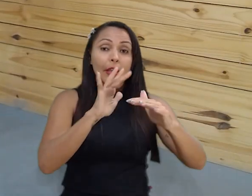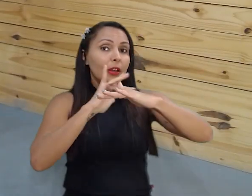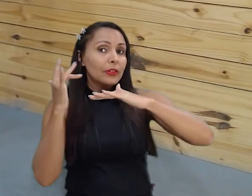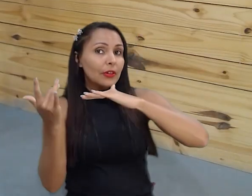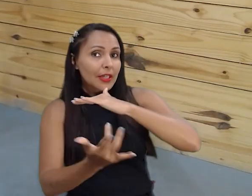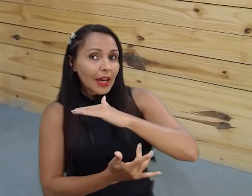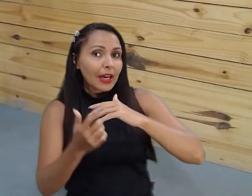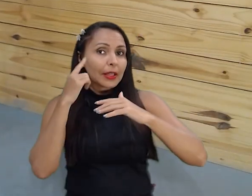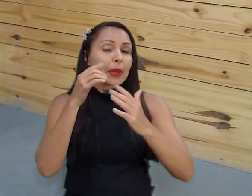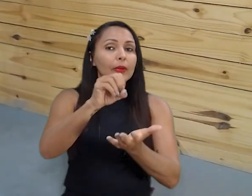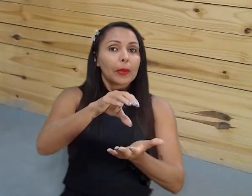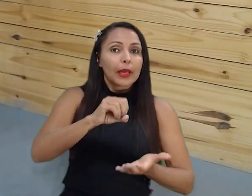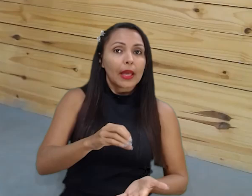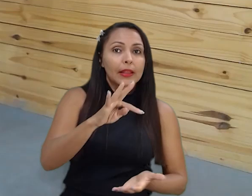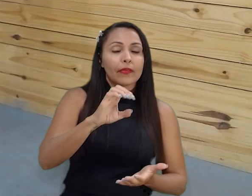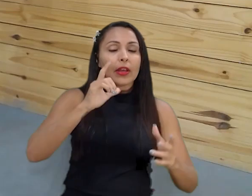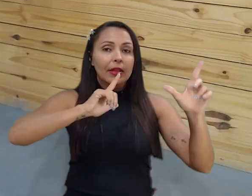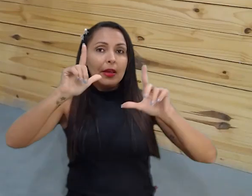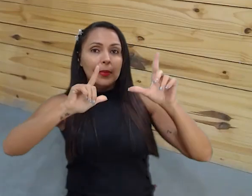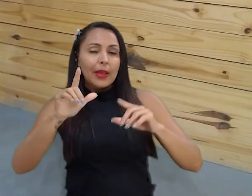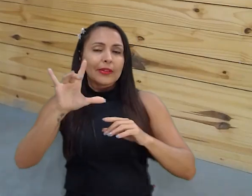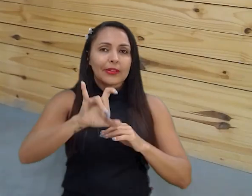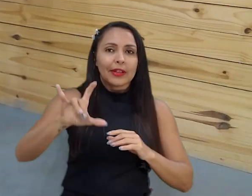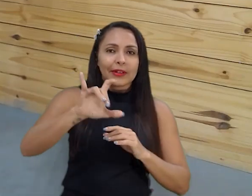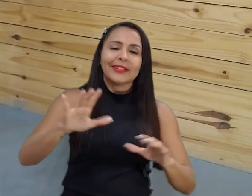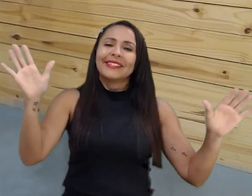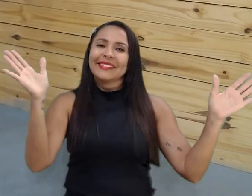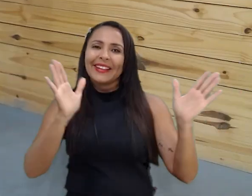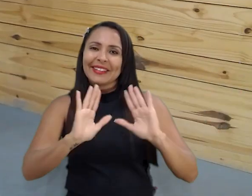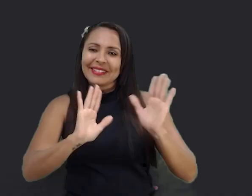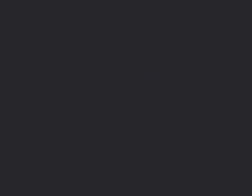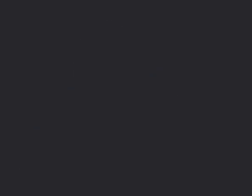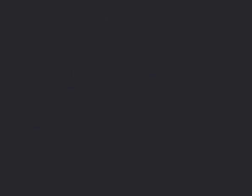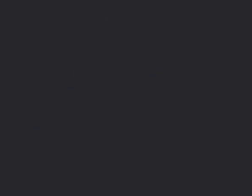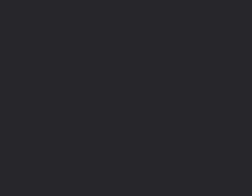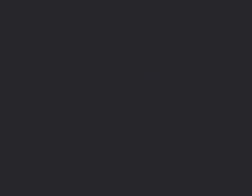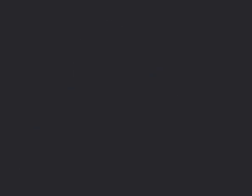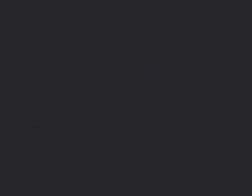sociais, EducaPTV, tanto no Instagram como também no YouTube. Até a unidade 3.